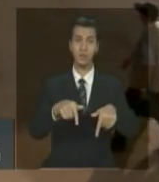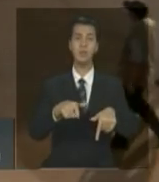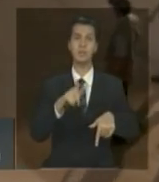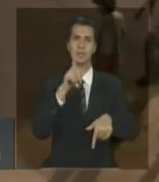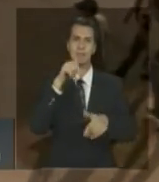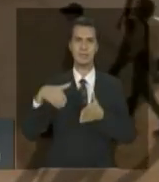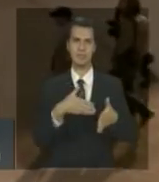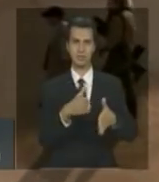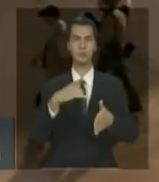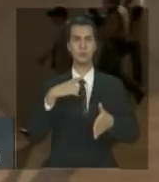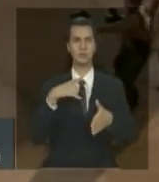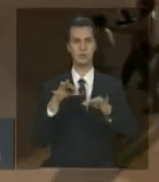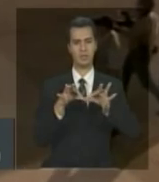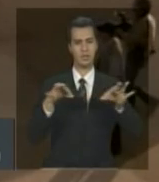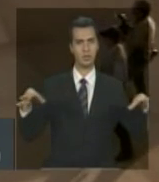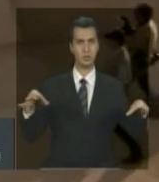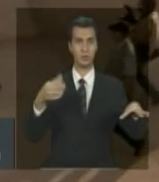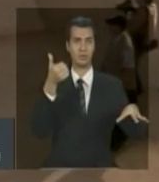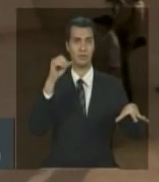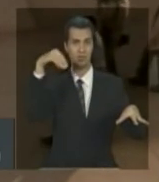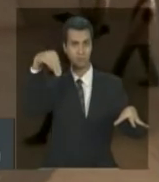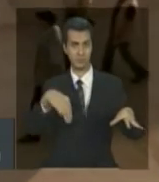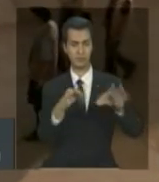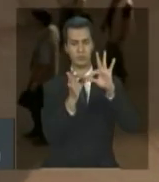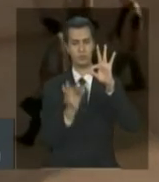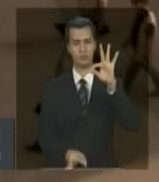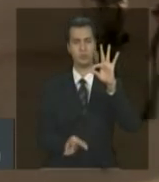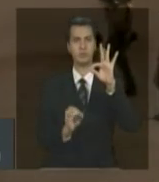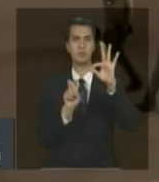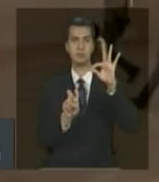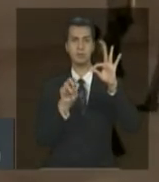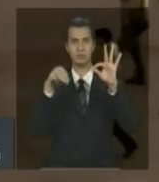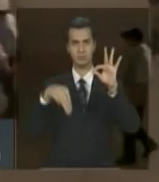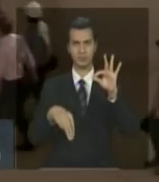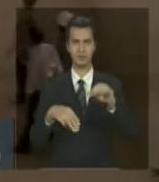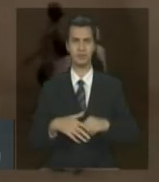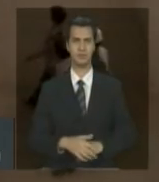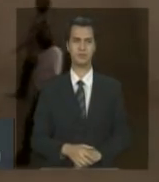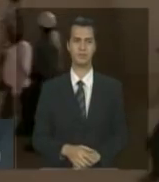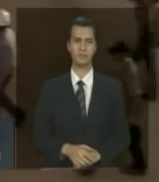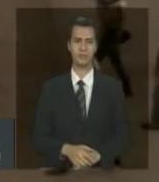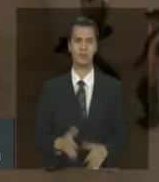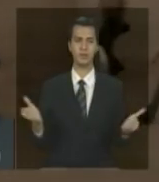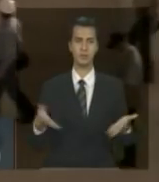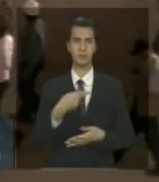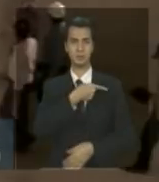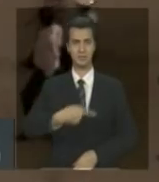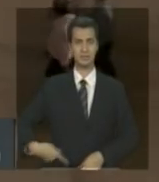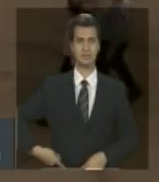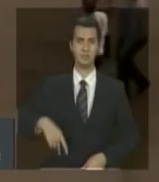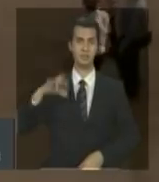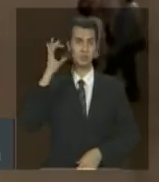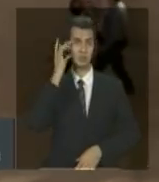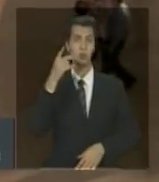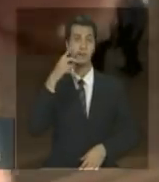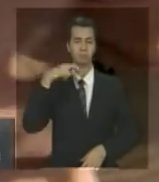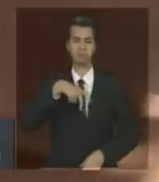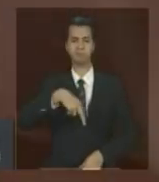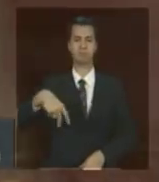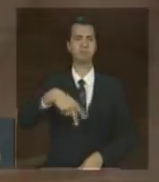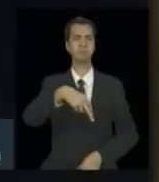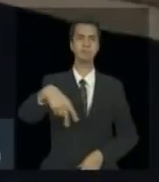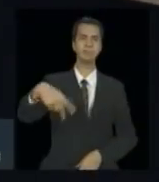ele tem uma largura de 10 metros por 5 metros de profundidade. Vemos aí a presidenta na base